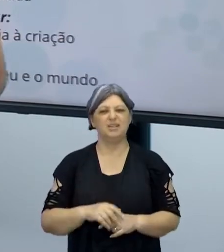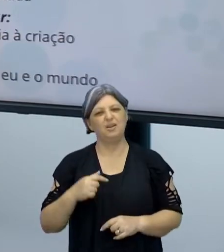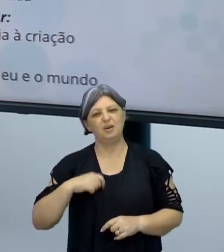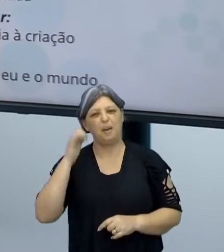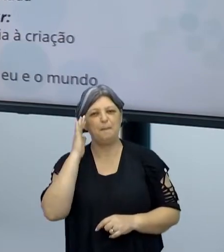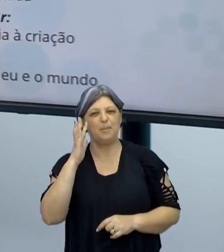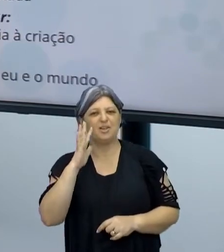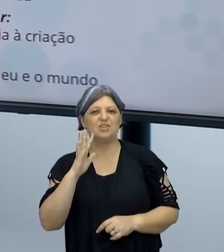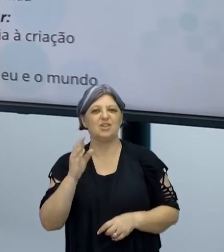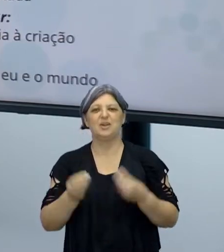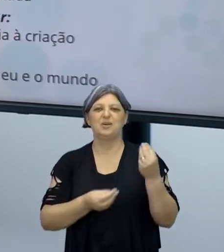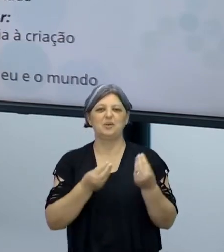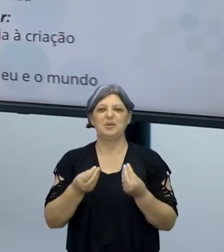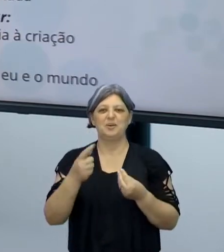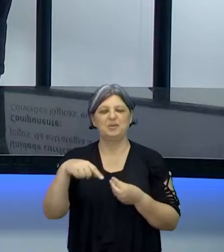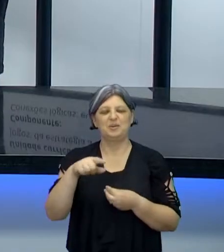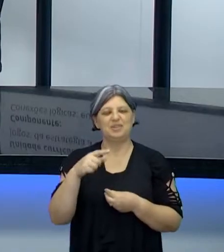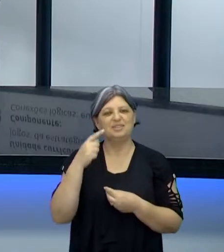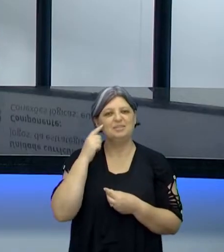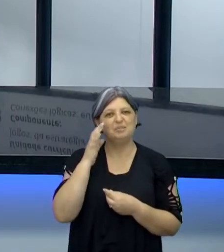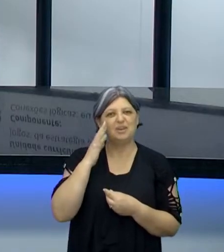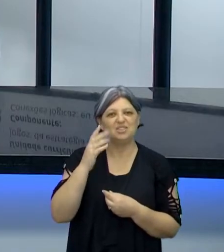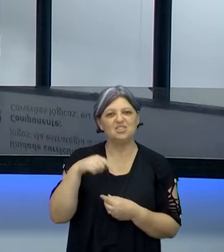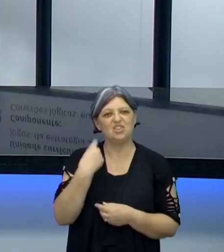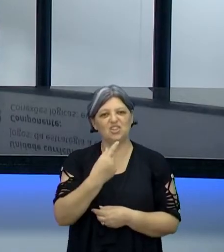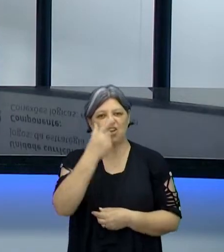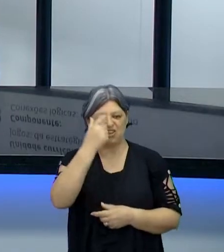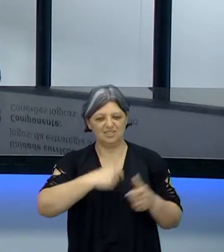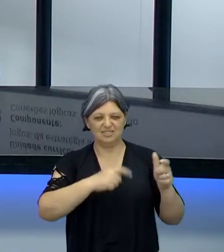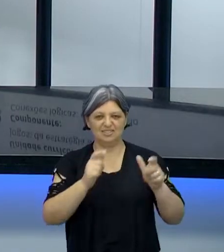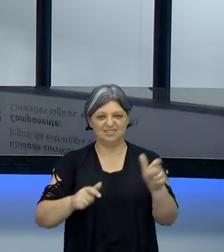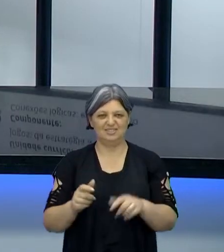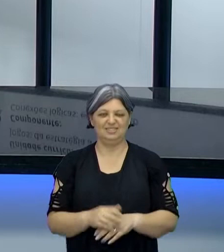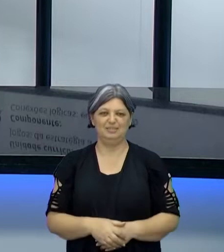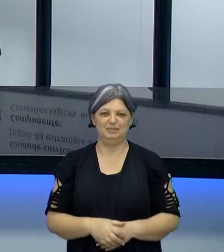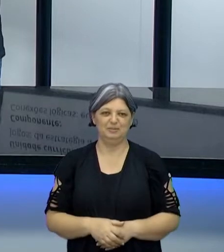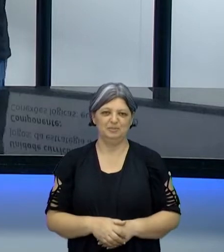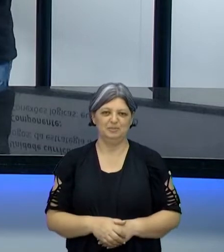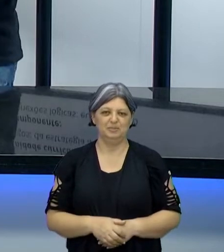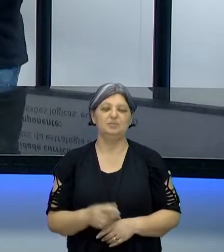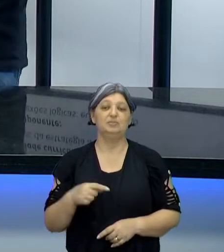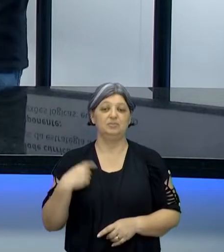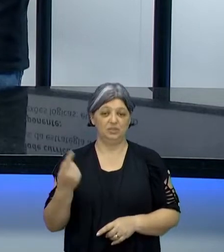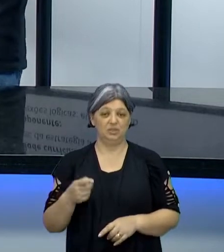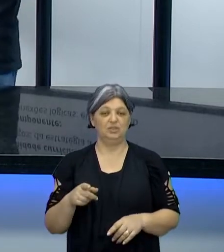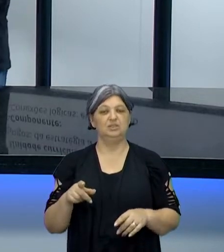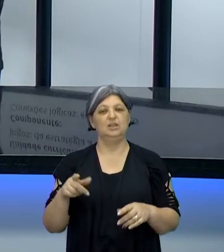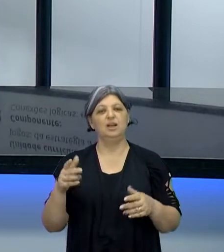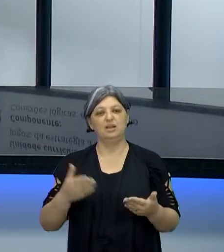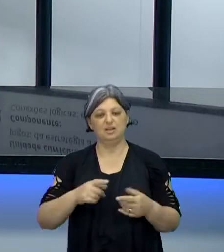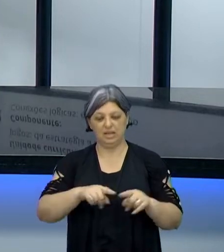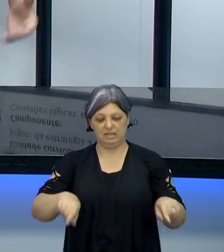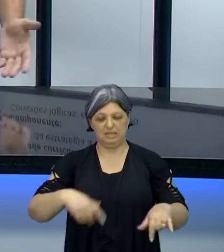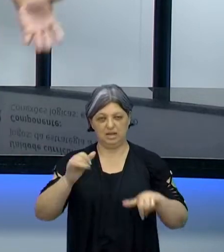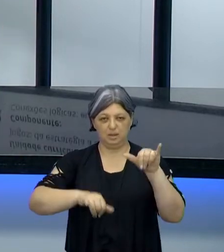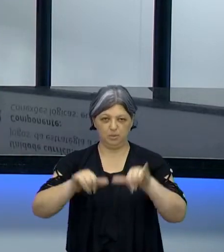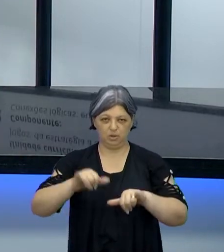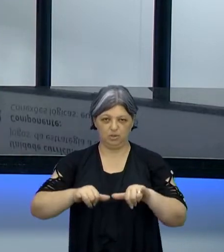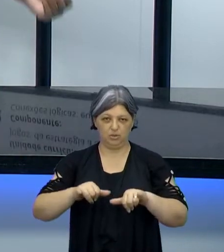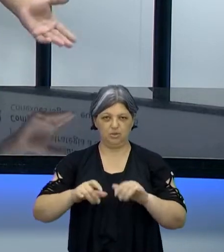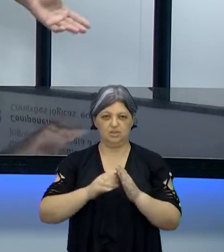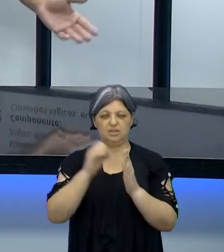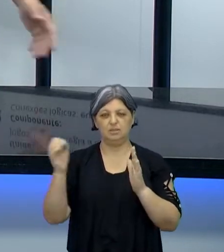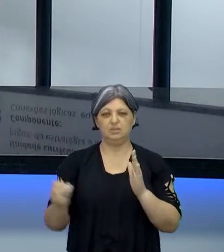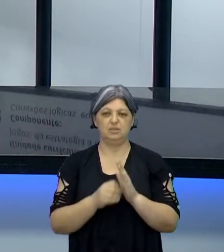como é que a gente é na cabecinha deles, assim. Deve ser muito curioso. Exato. E a gente tá aqui no Auditório Lab, aqui no CMSP, atrás de